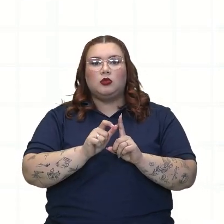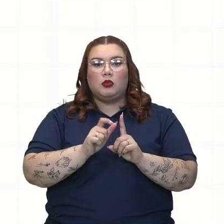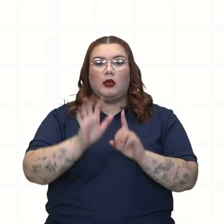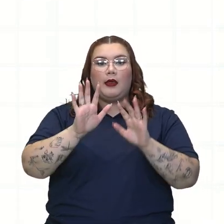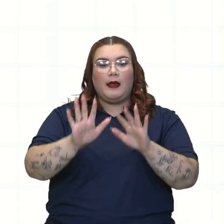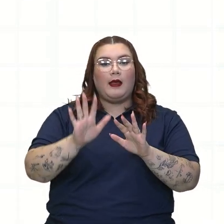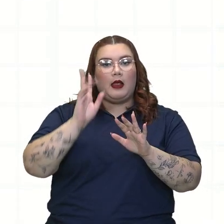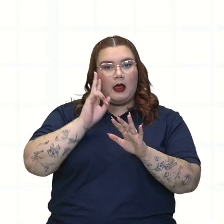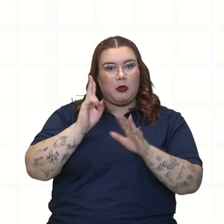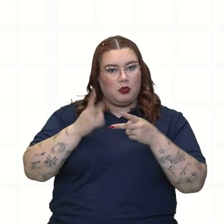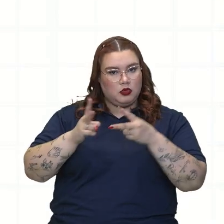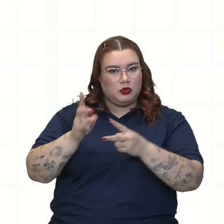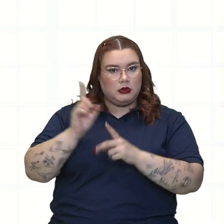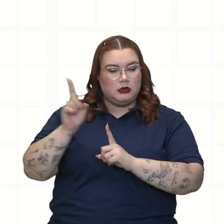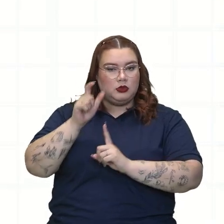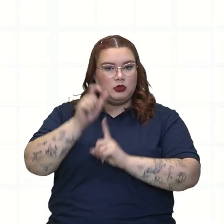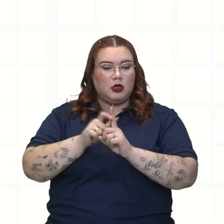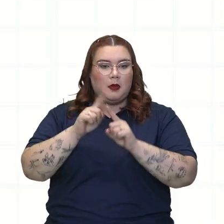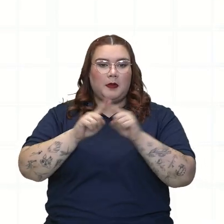do singular mais si.